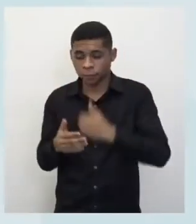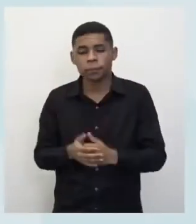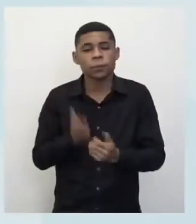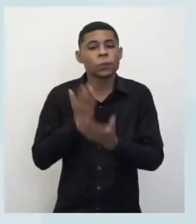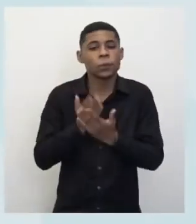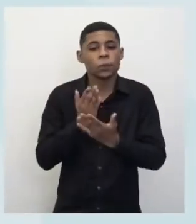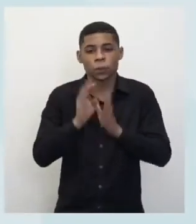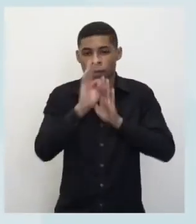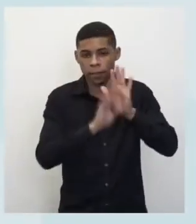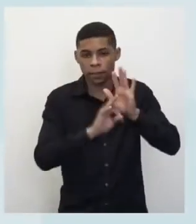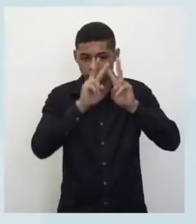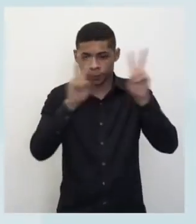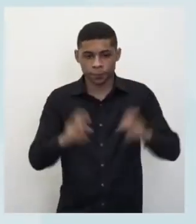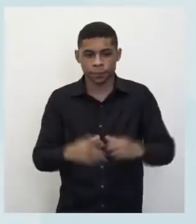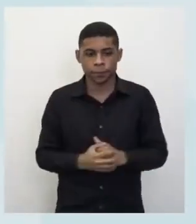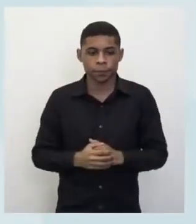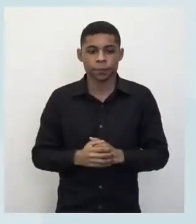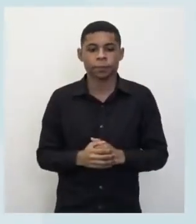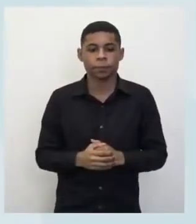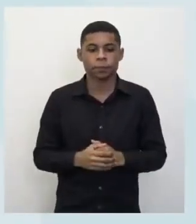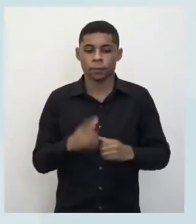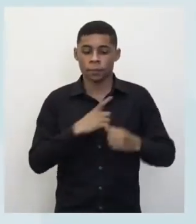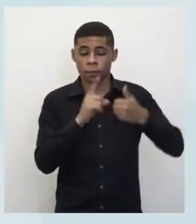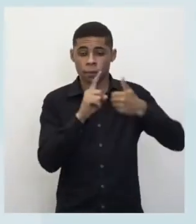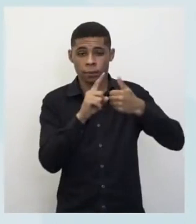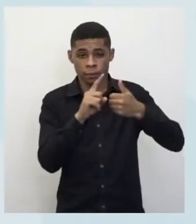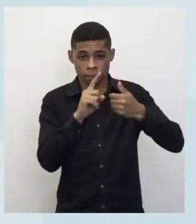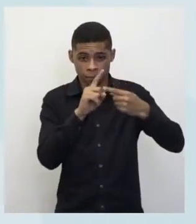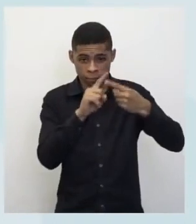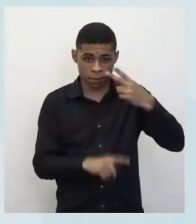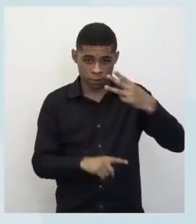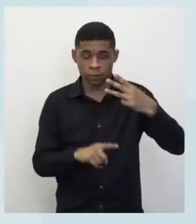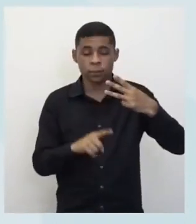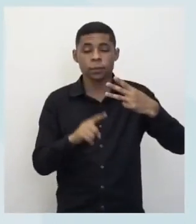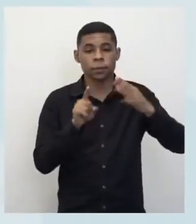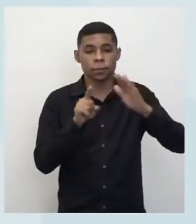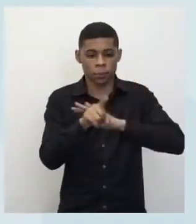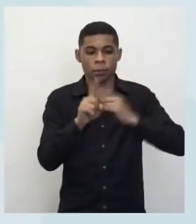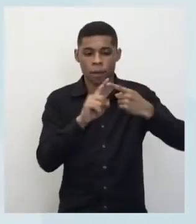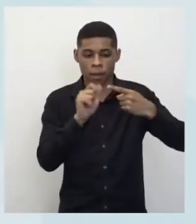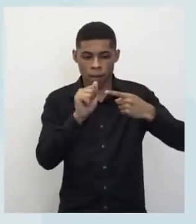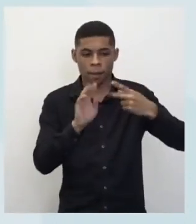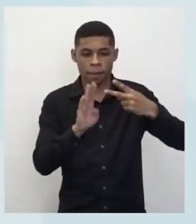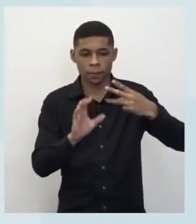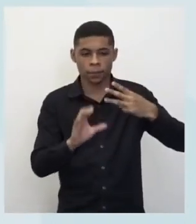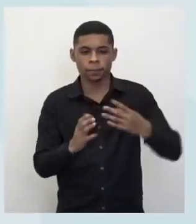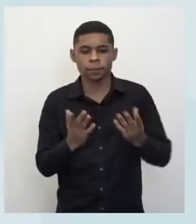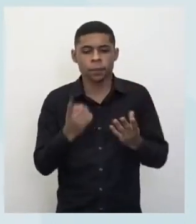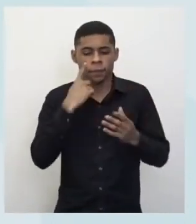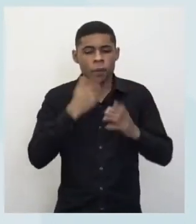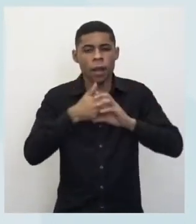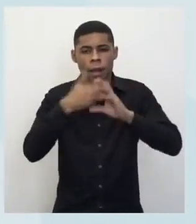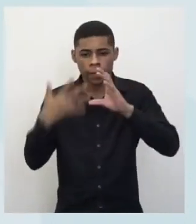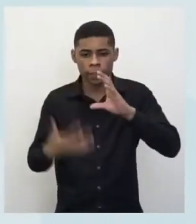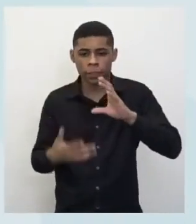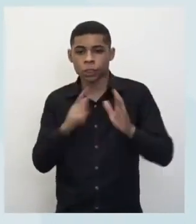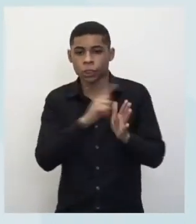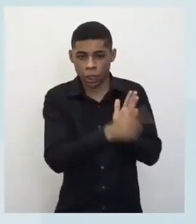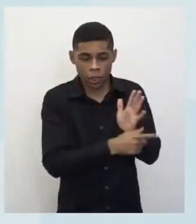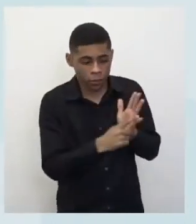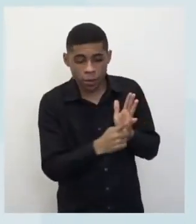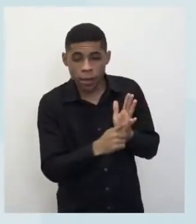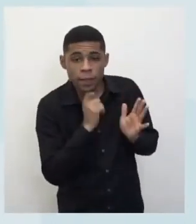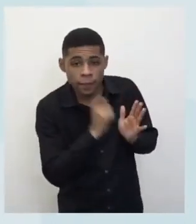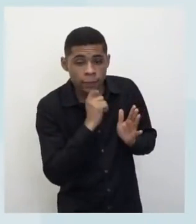texto. São 3 questões aí, ABC, né? Então, de acordo com as características do gênero entrevista e